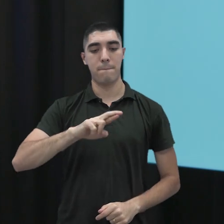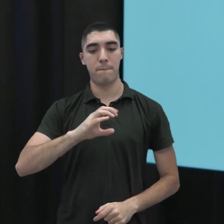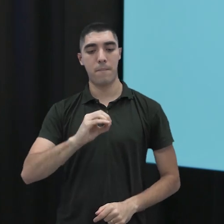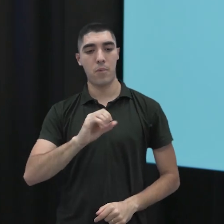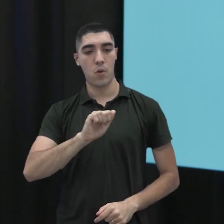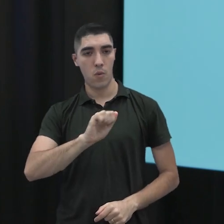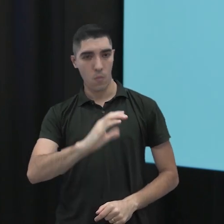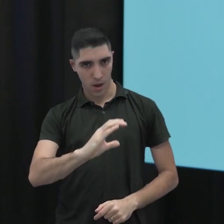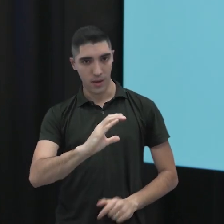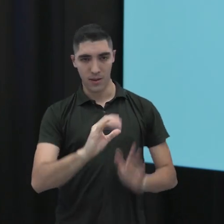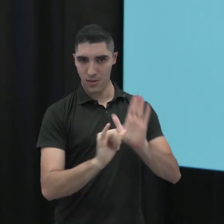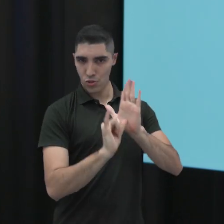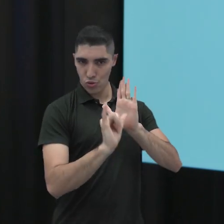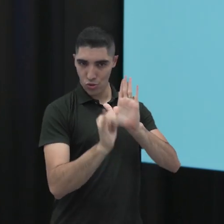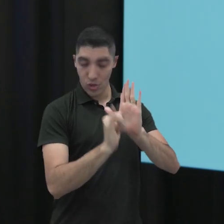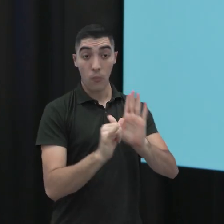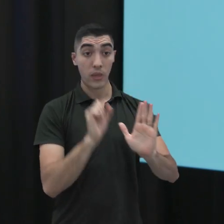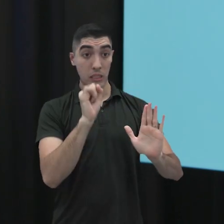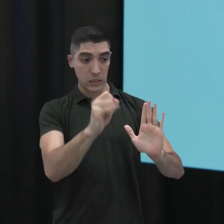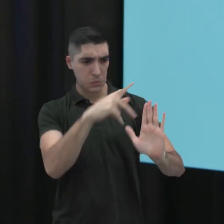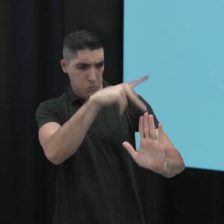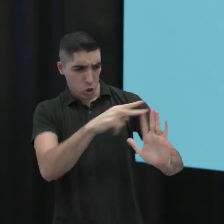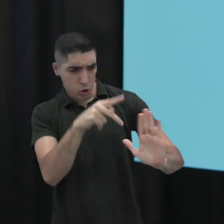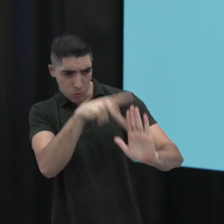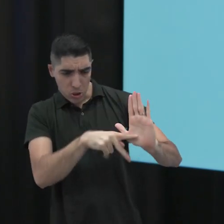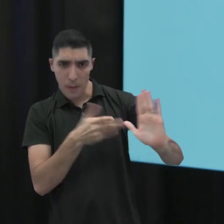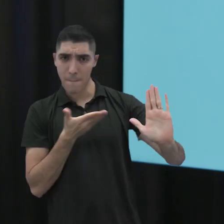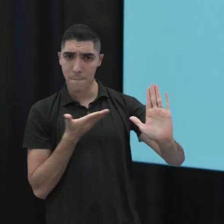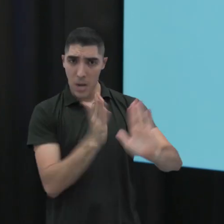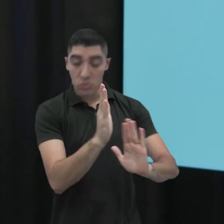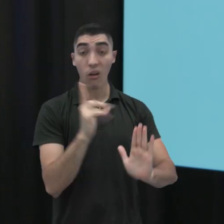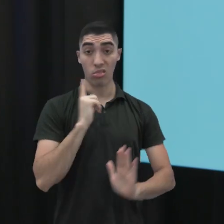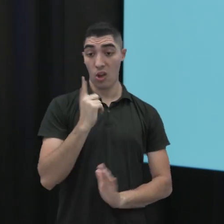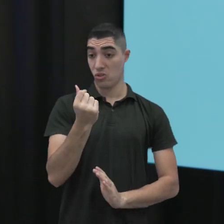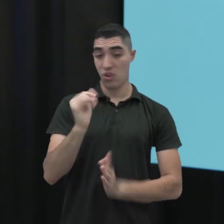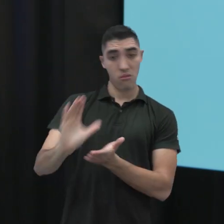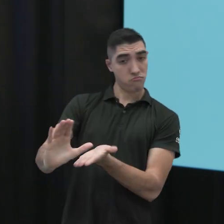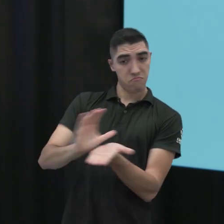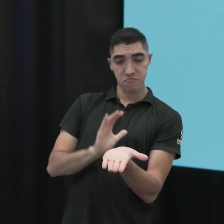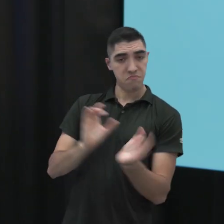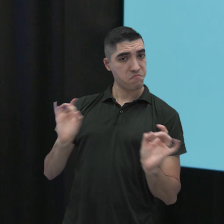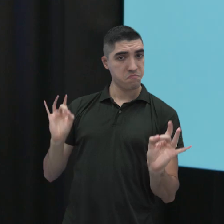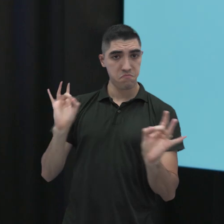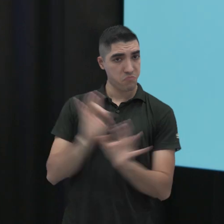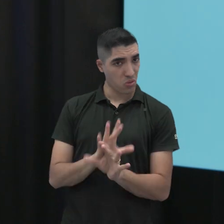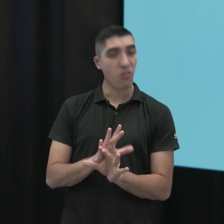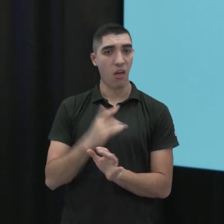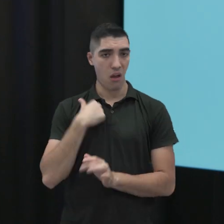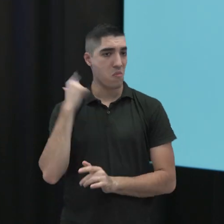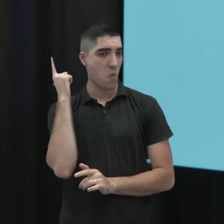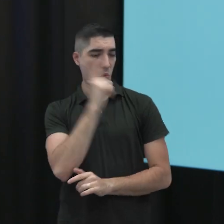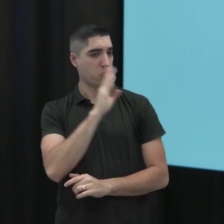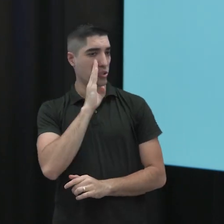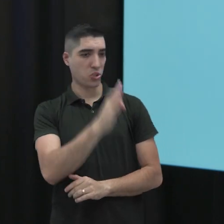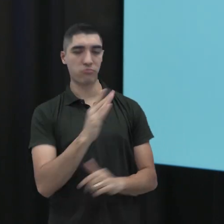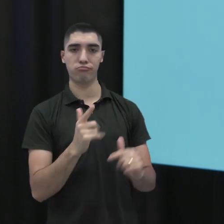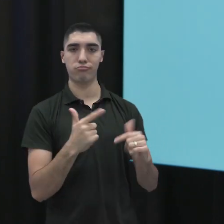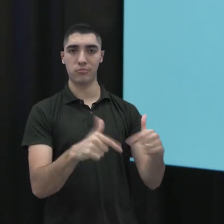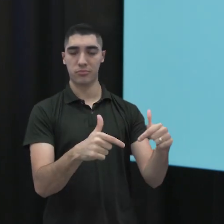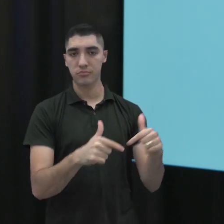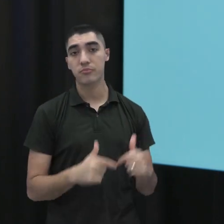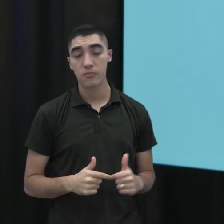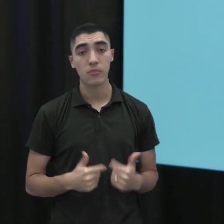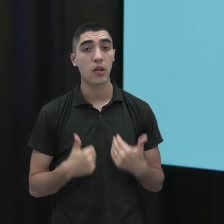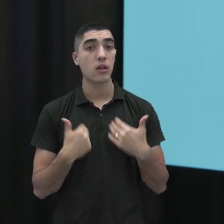edital. Tendo o projeto aprovado, você já recebe a verba estipulada no edital para executar o projeto. E em